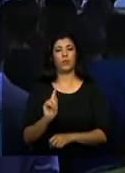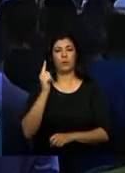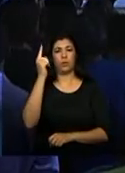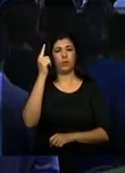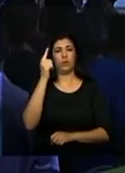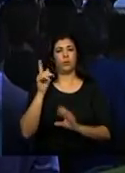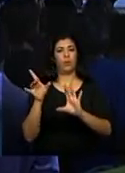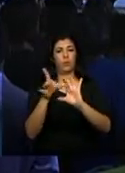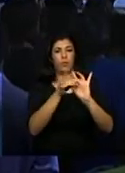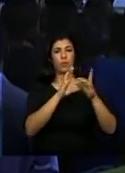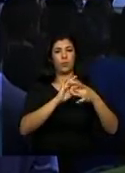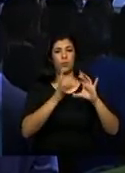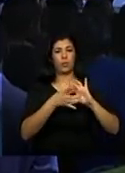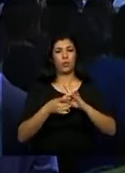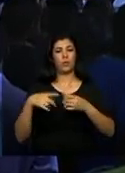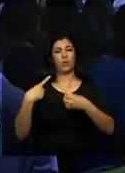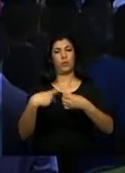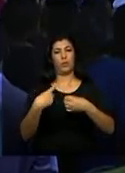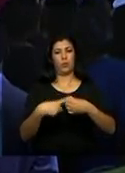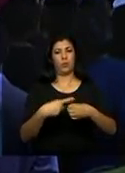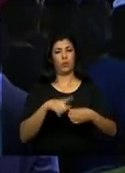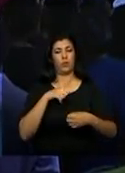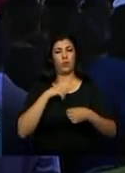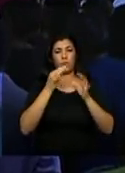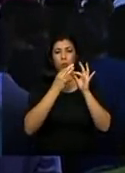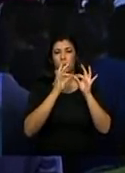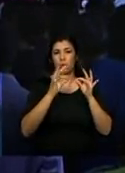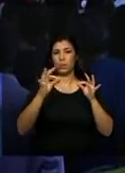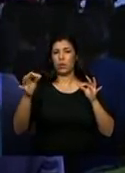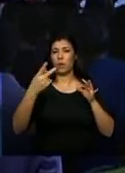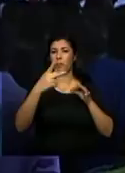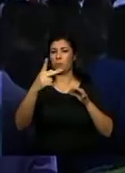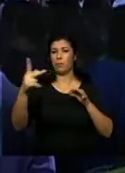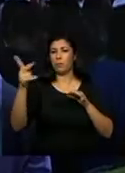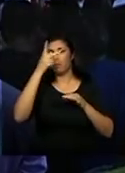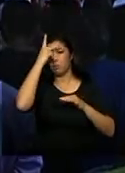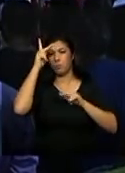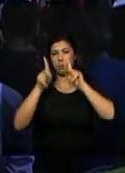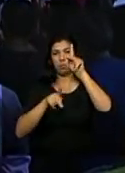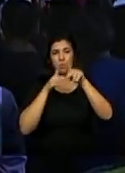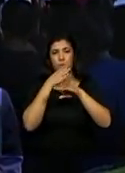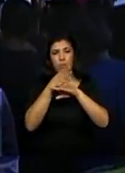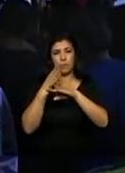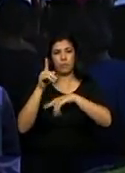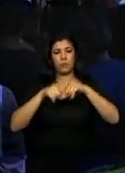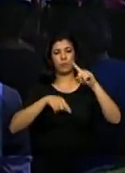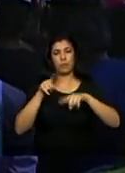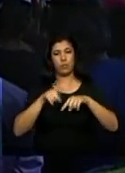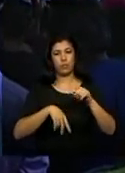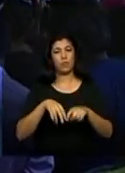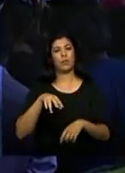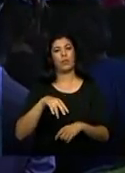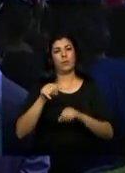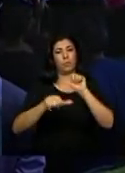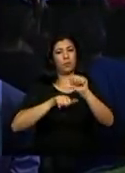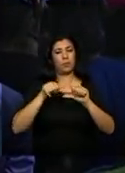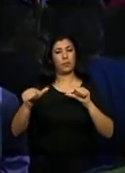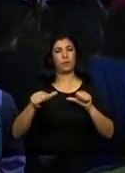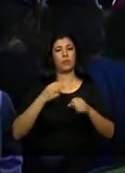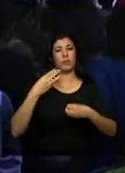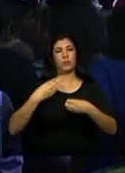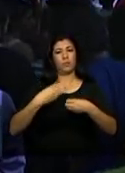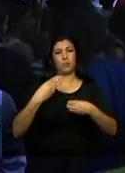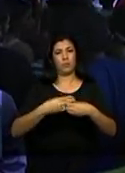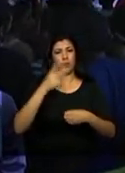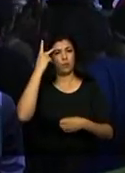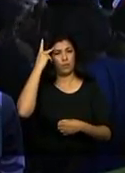Resíduos Sólidos da cidade, com extensa participação dos catadores de materiais recicláveis do